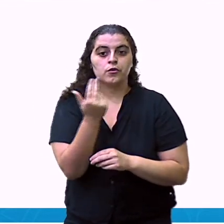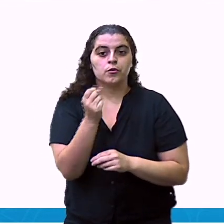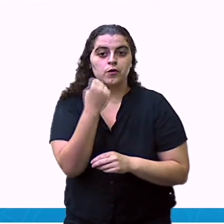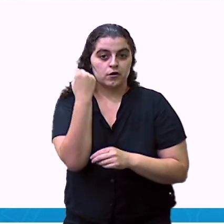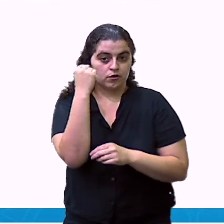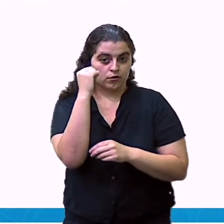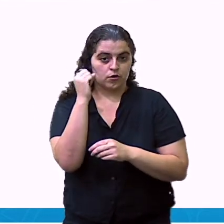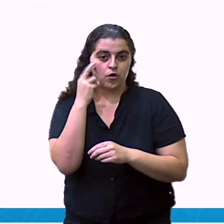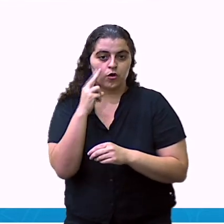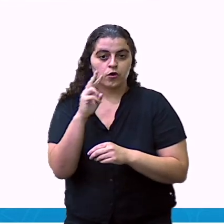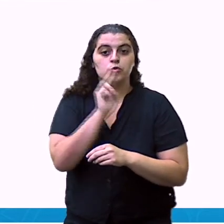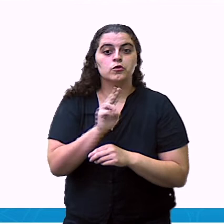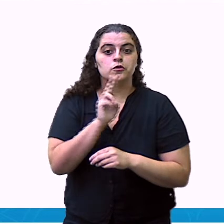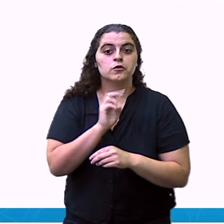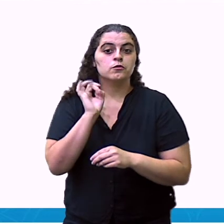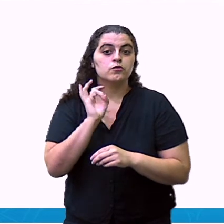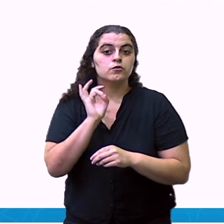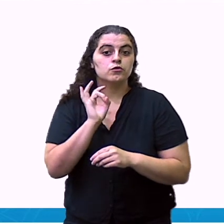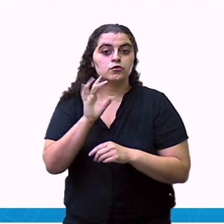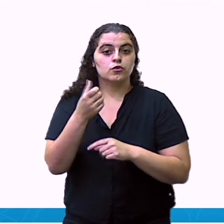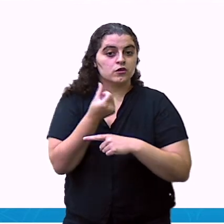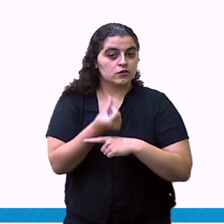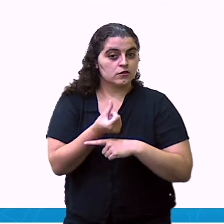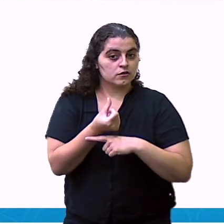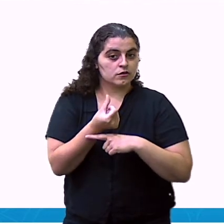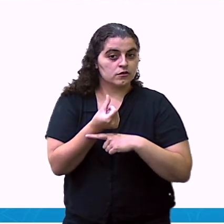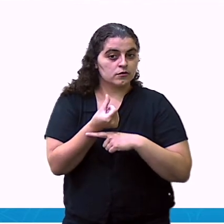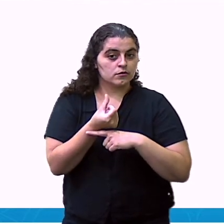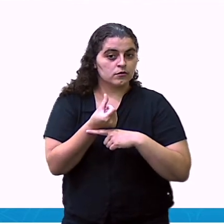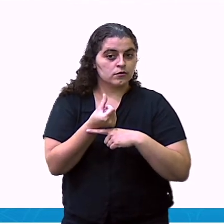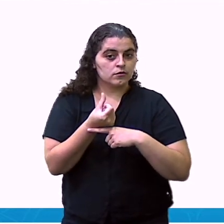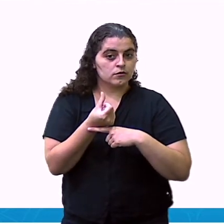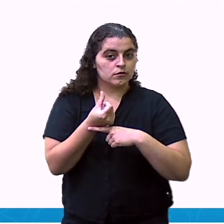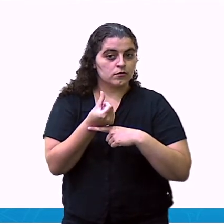utilizamos, então, 6 partes desta